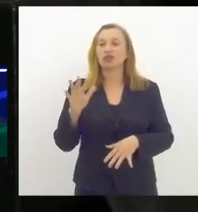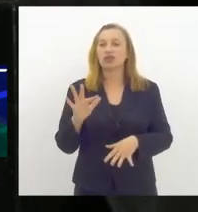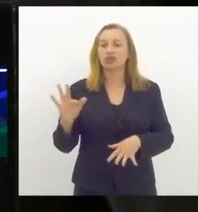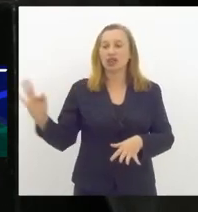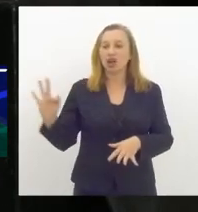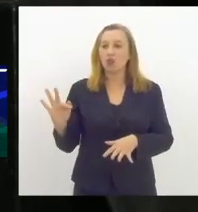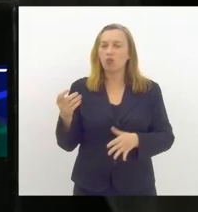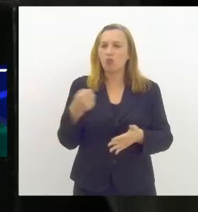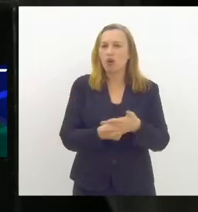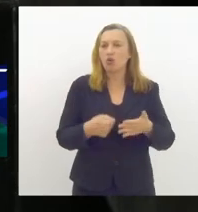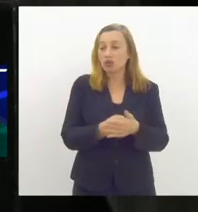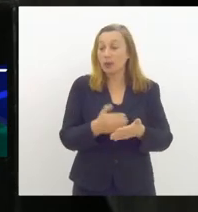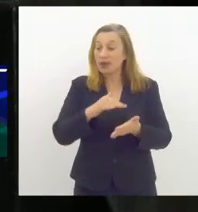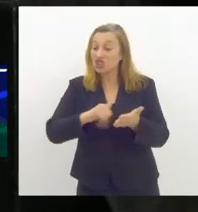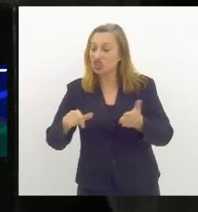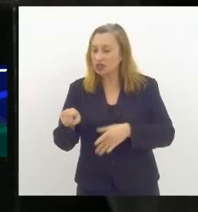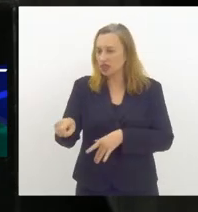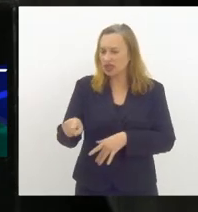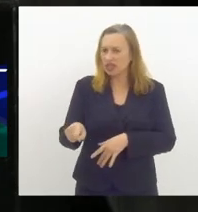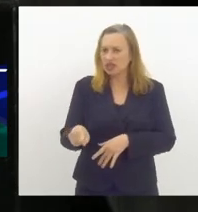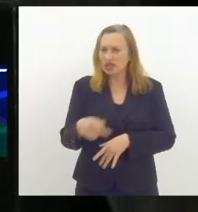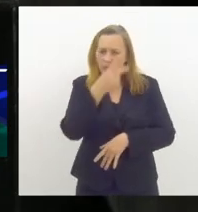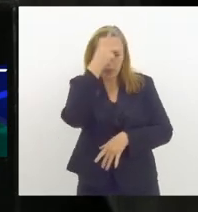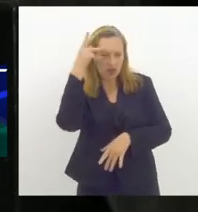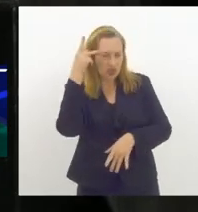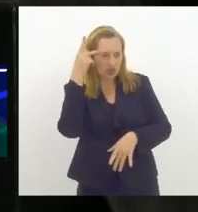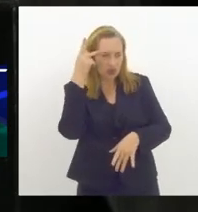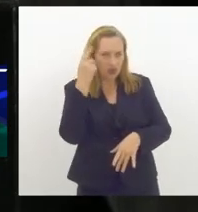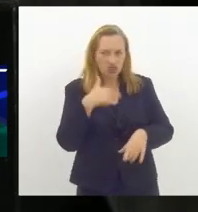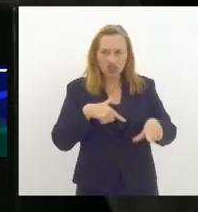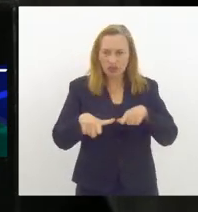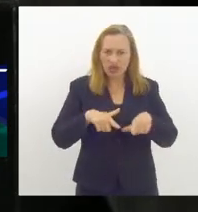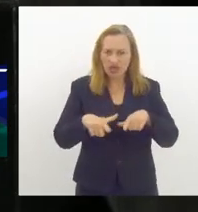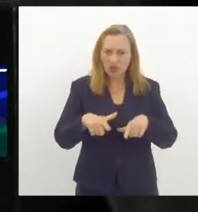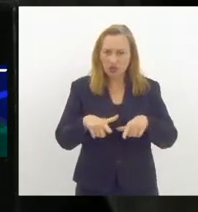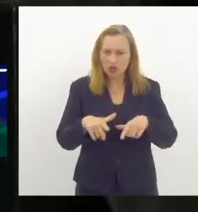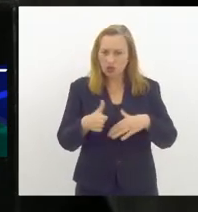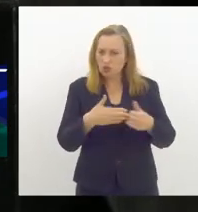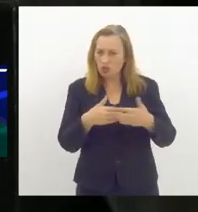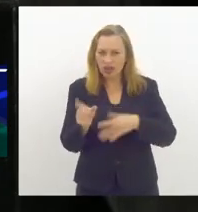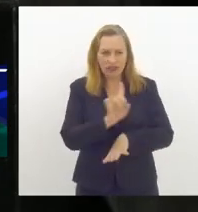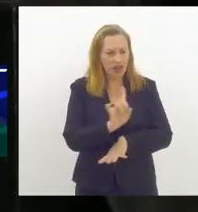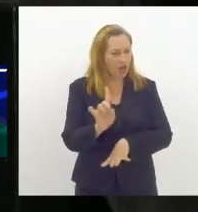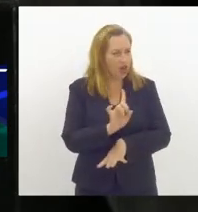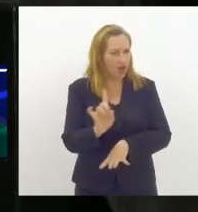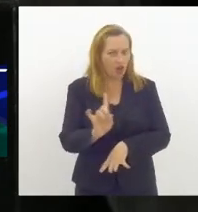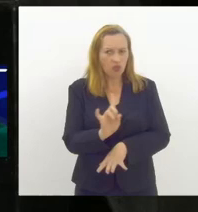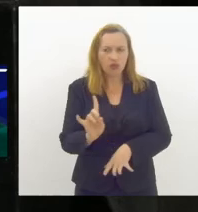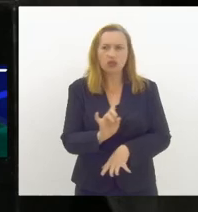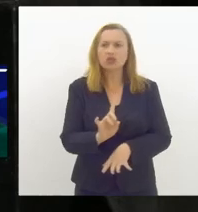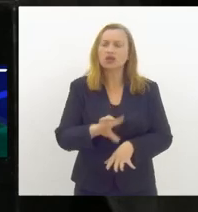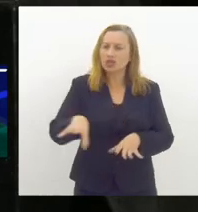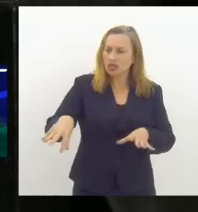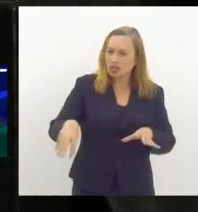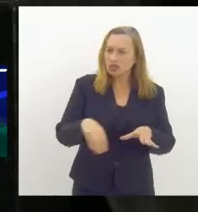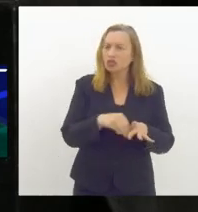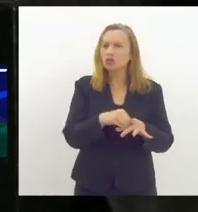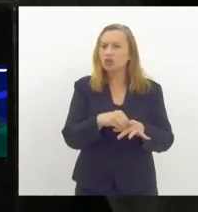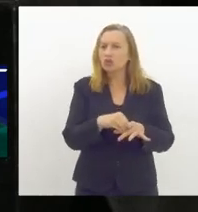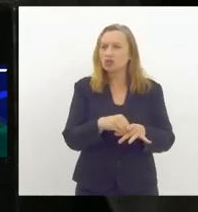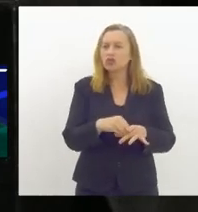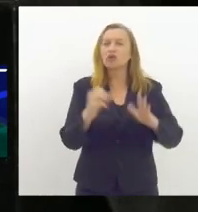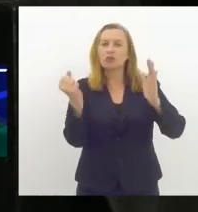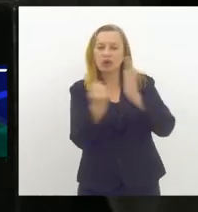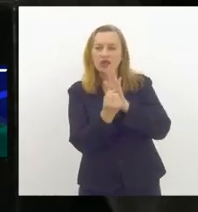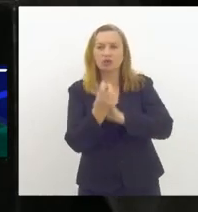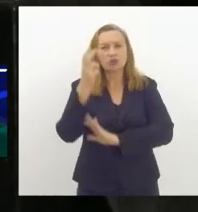eles não são trabalhadores ambulantes avulsos não é eles compõem né o patrimônio histórico da